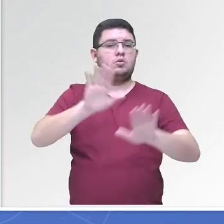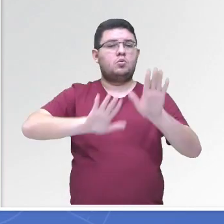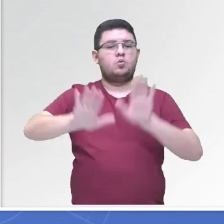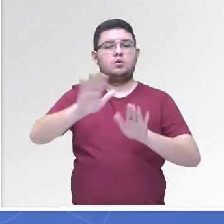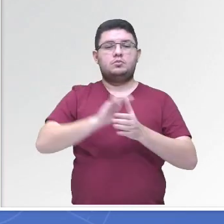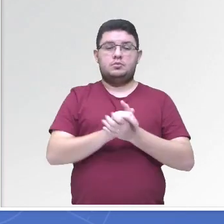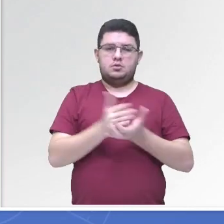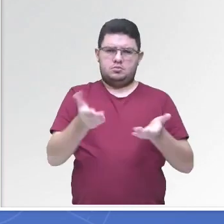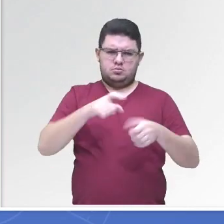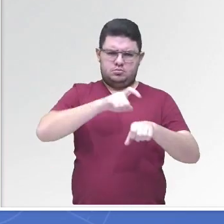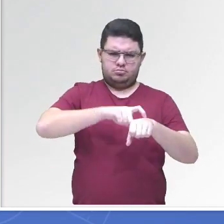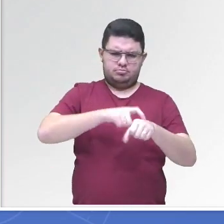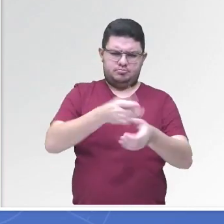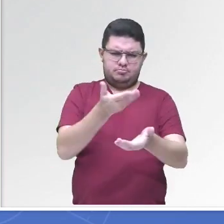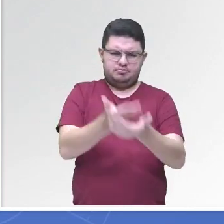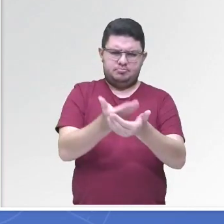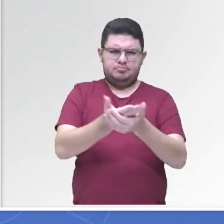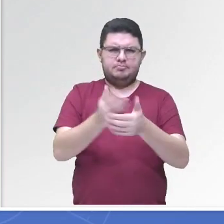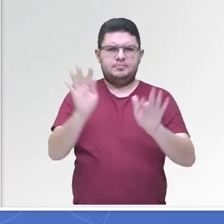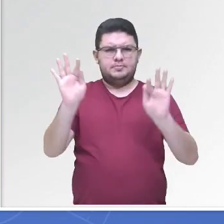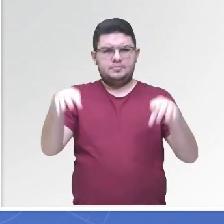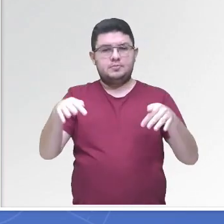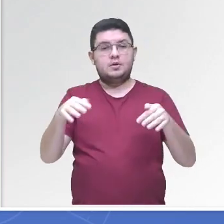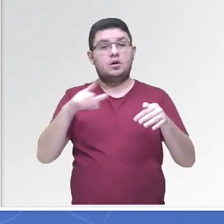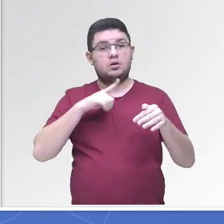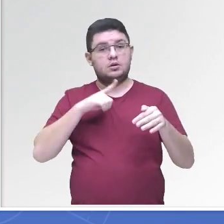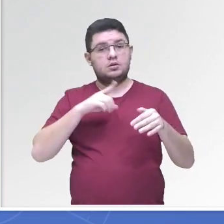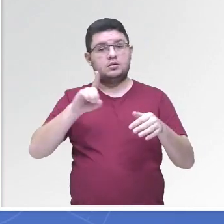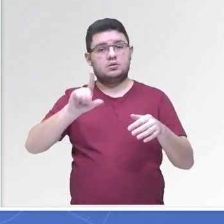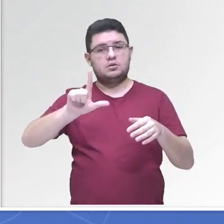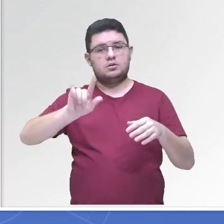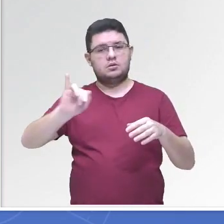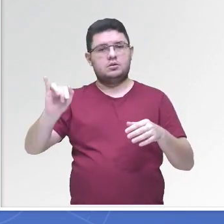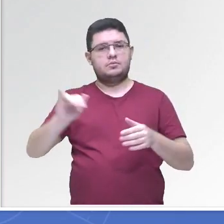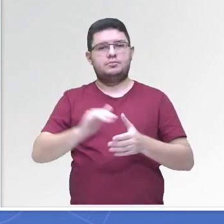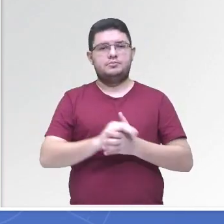por aqui na aula de hoje. Agora a gente vai para a dinâmica local interativa.